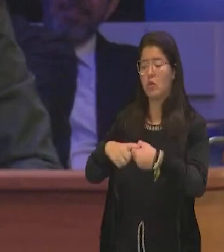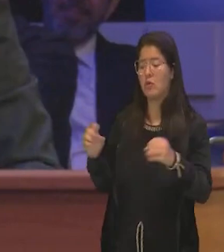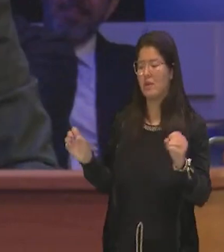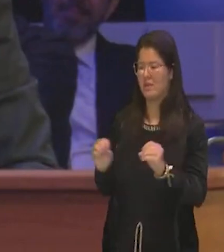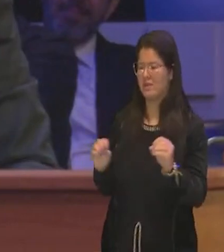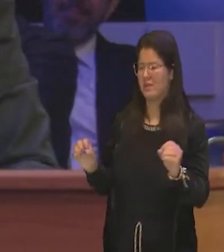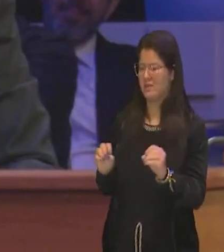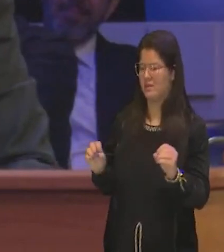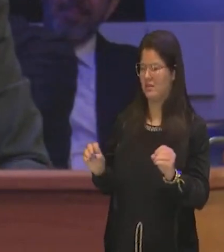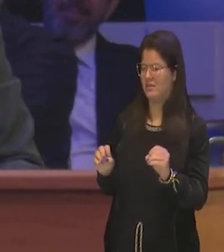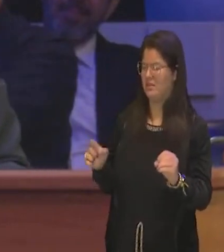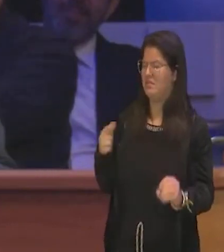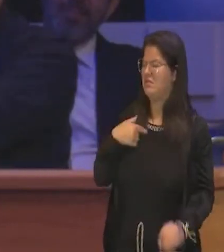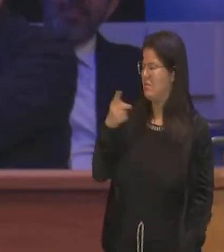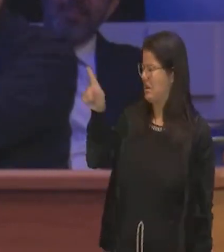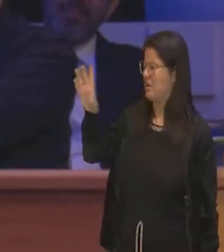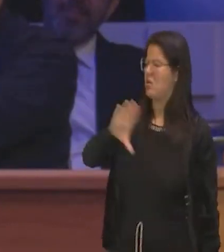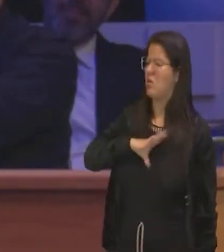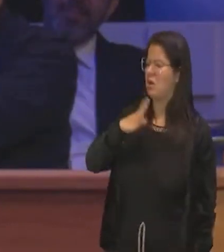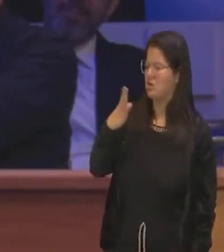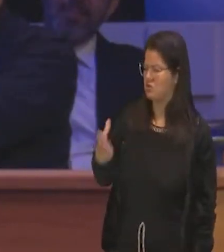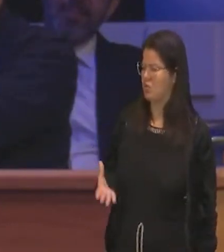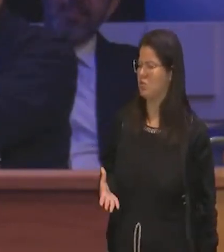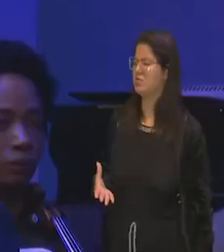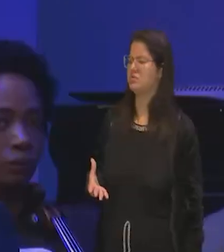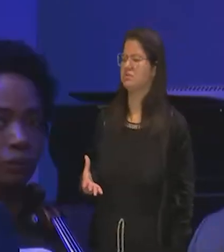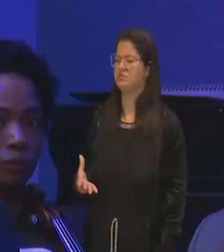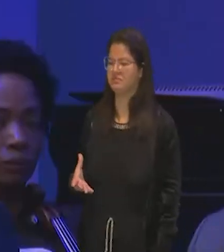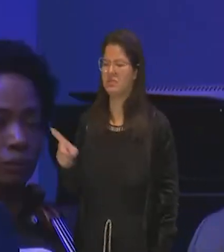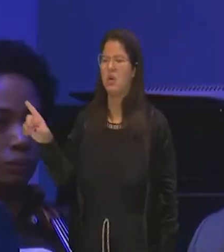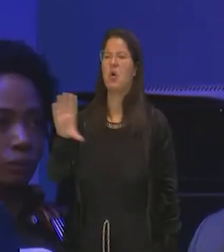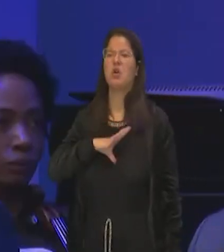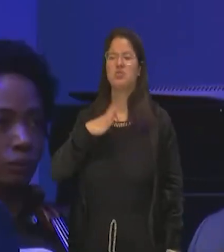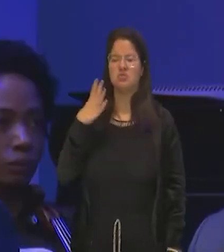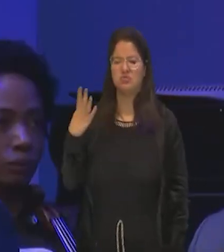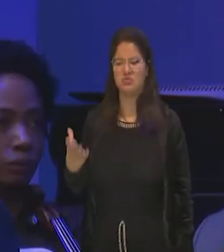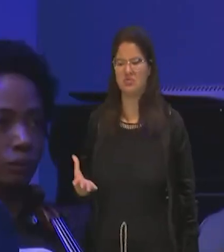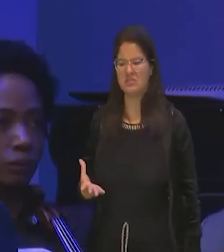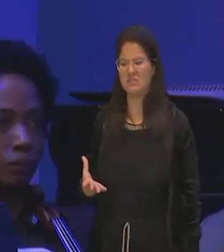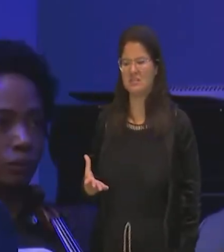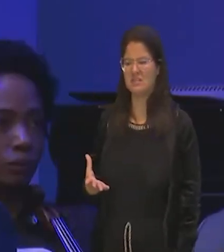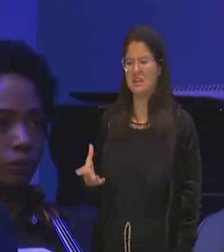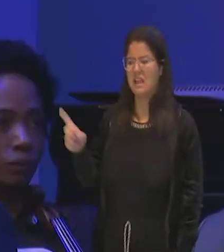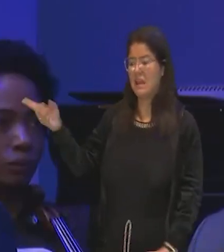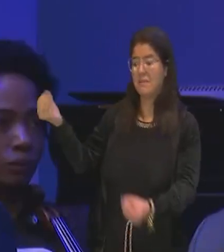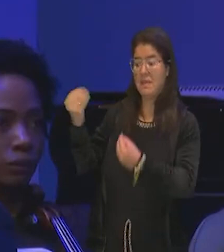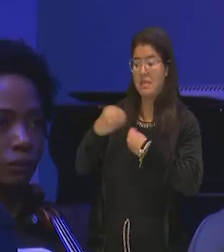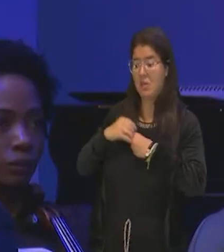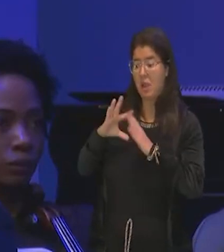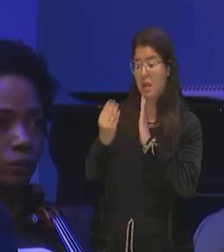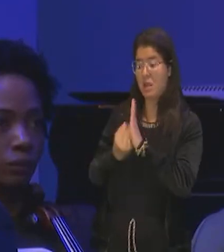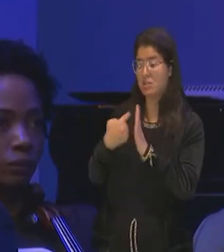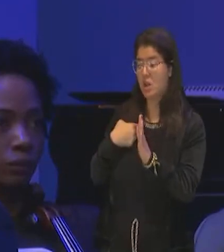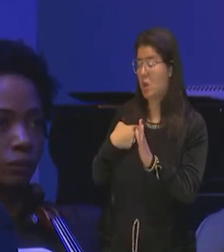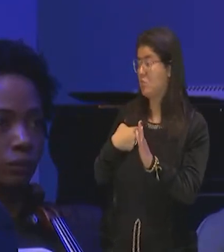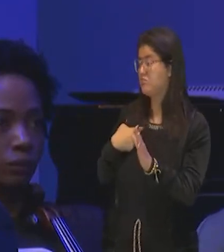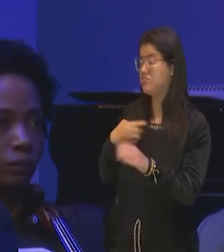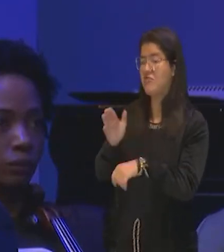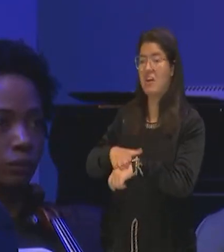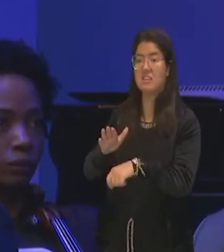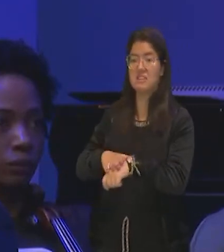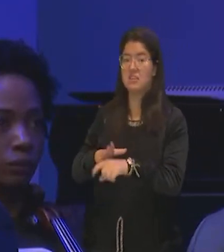Eu falei: esse camarada é corajoso. Esse camarada é corajoso, deixou a igreja comigo,